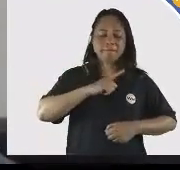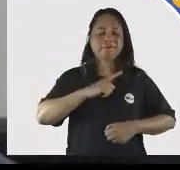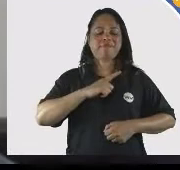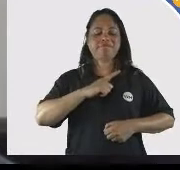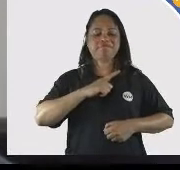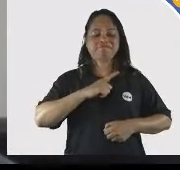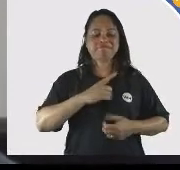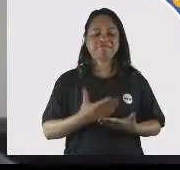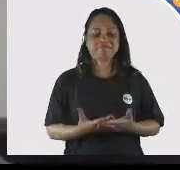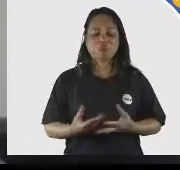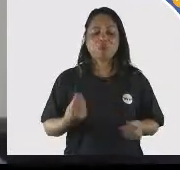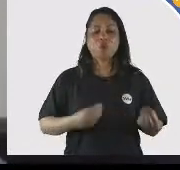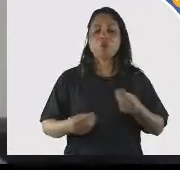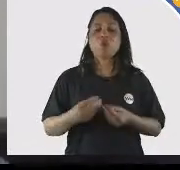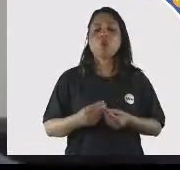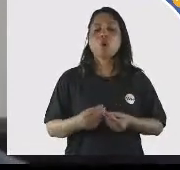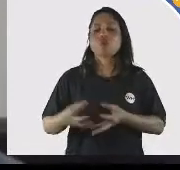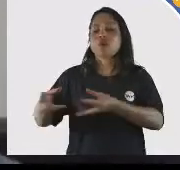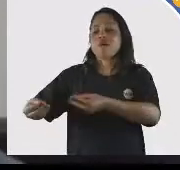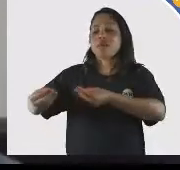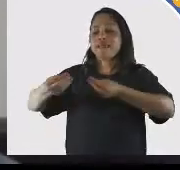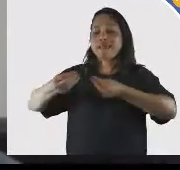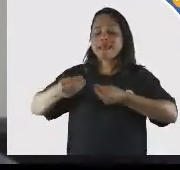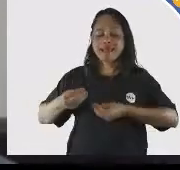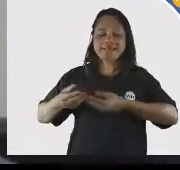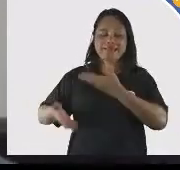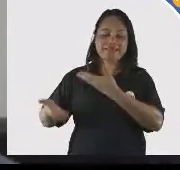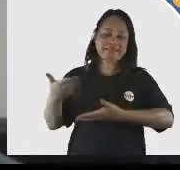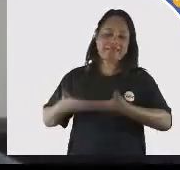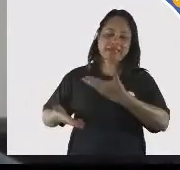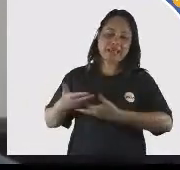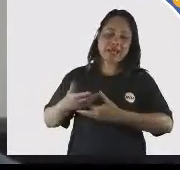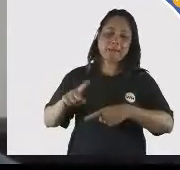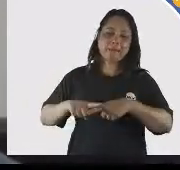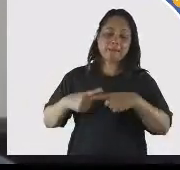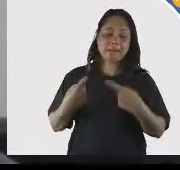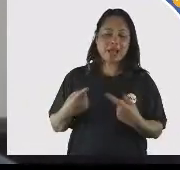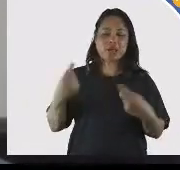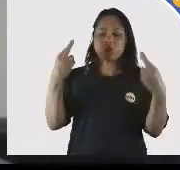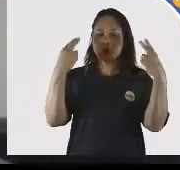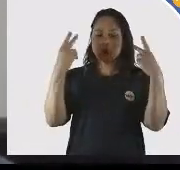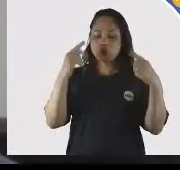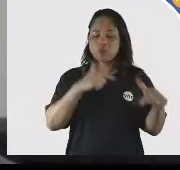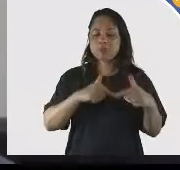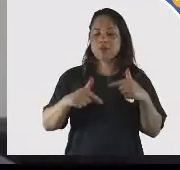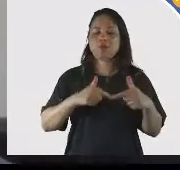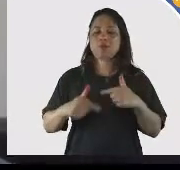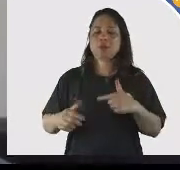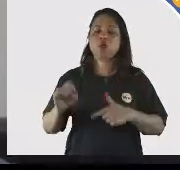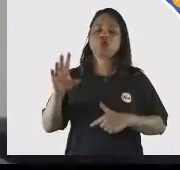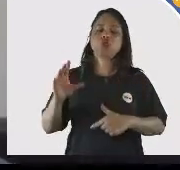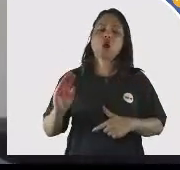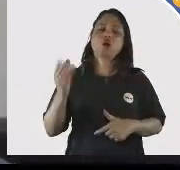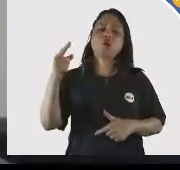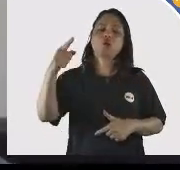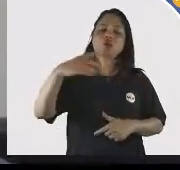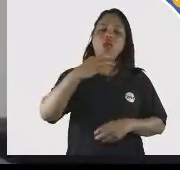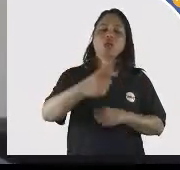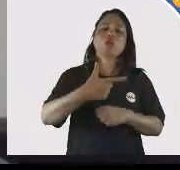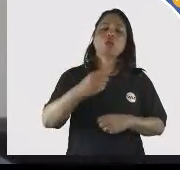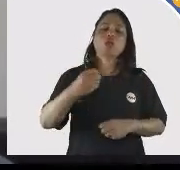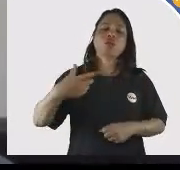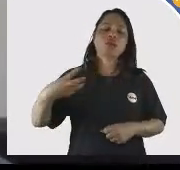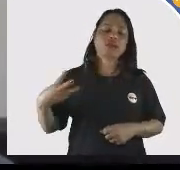de entrega desses componentes mas a normalização deve acontecer somente a partir 2023